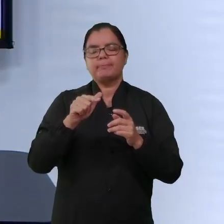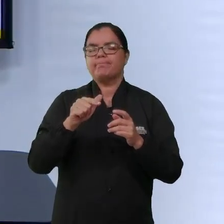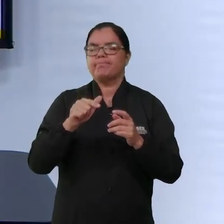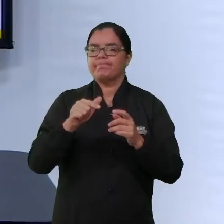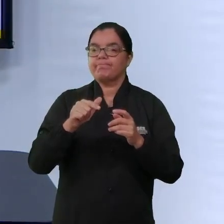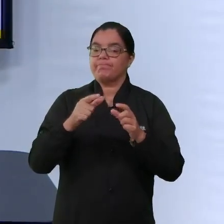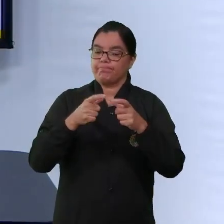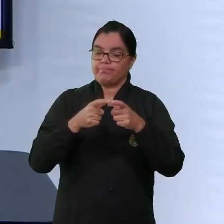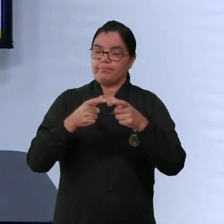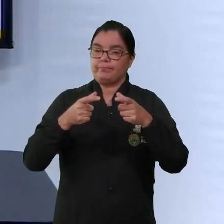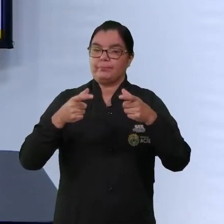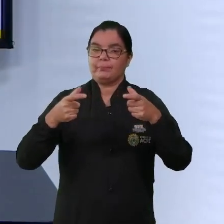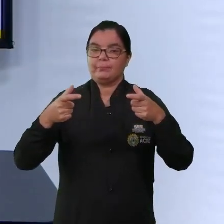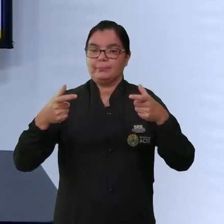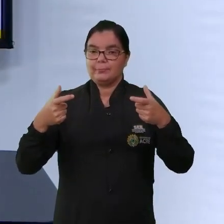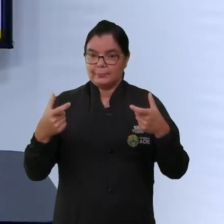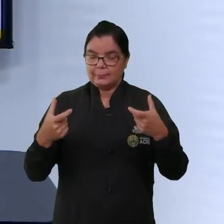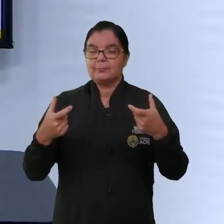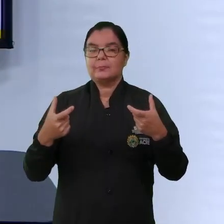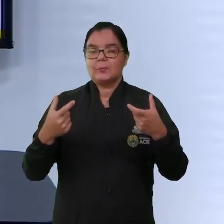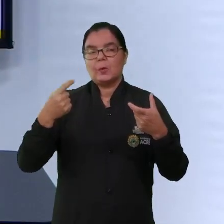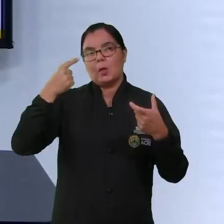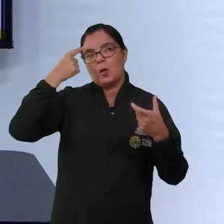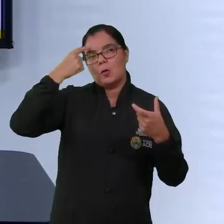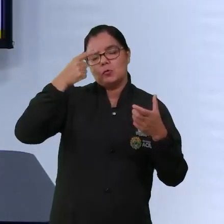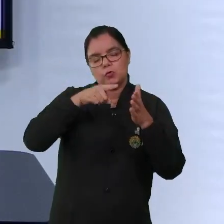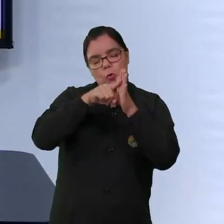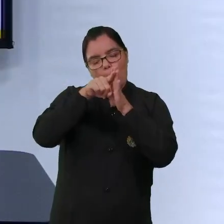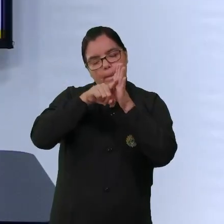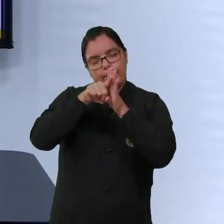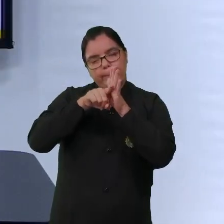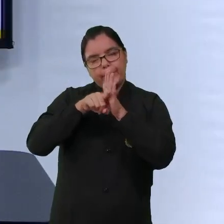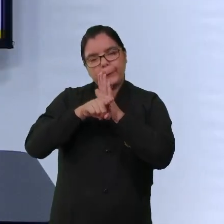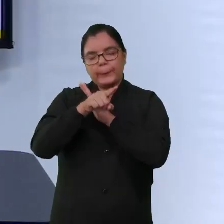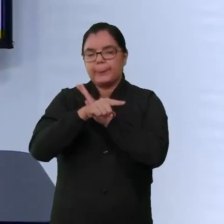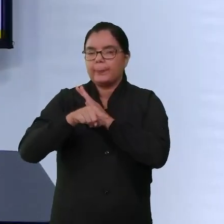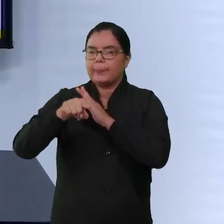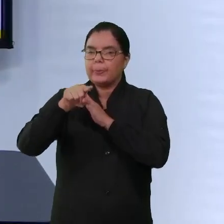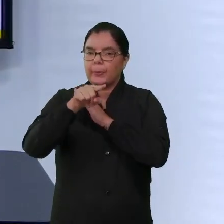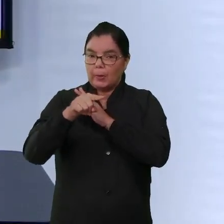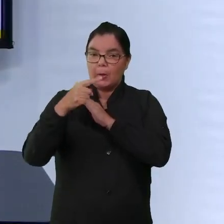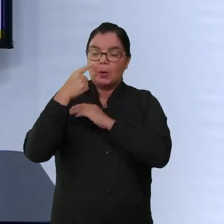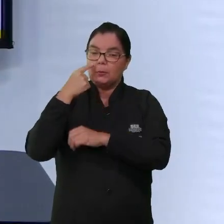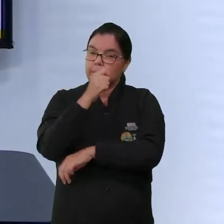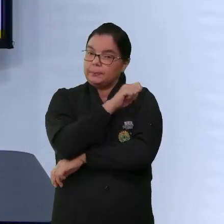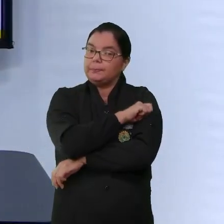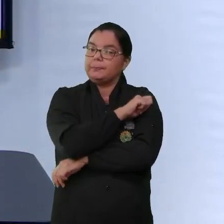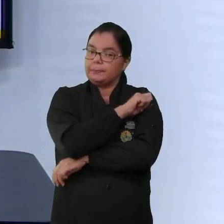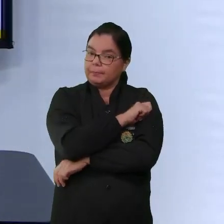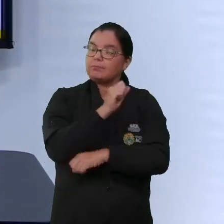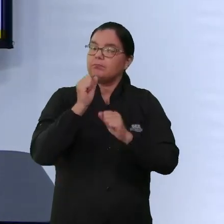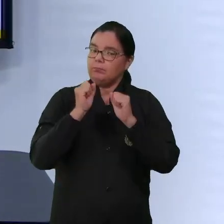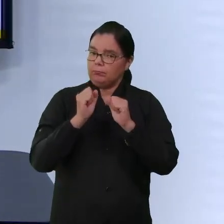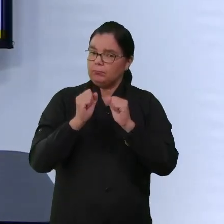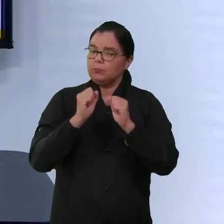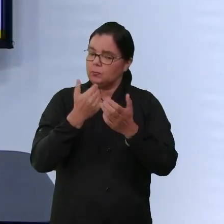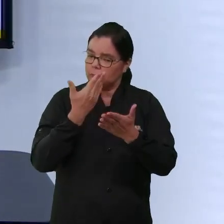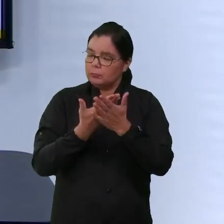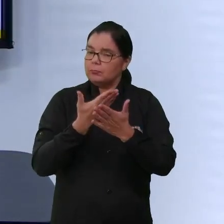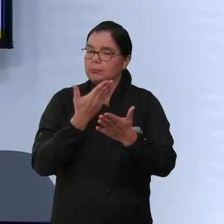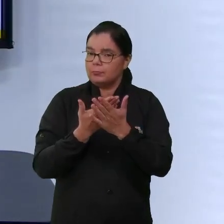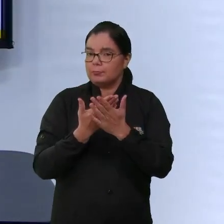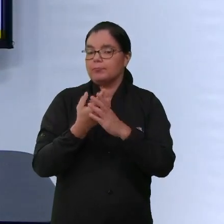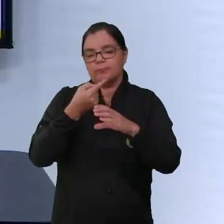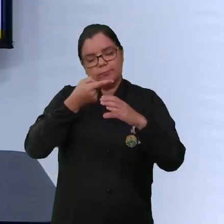uma extensa forma de pesquisa em que você, enquanto estudante, pode se debruçar